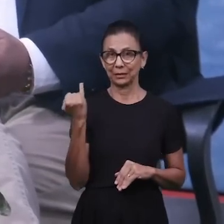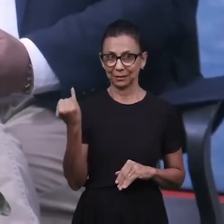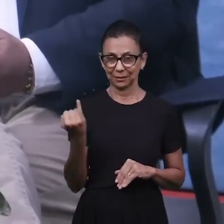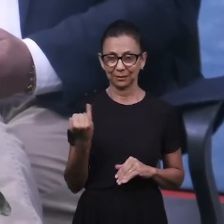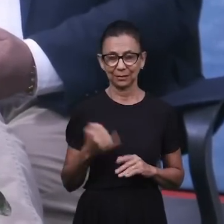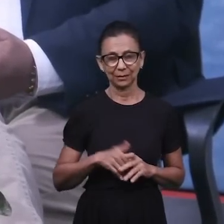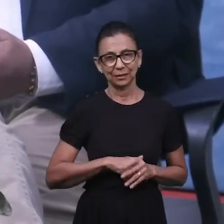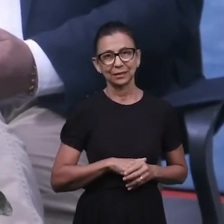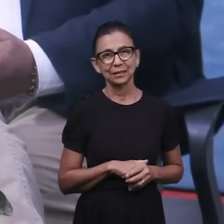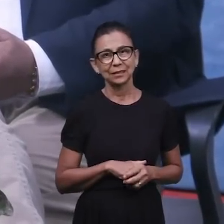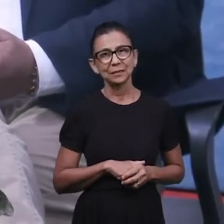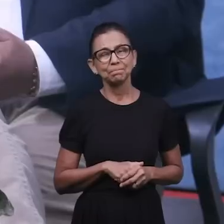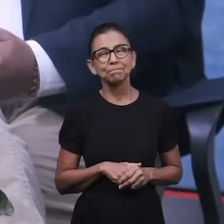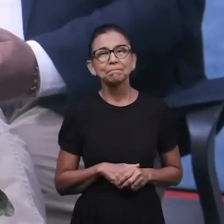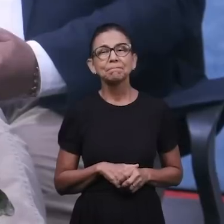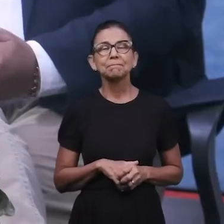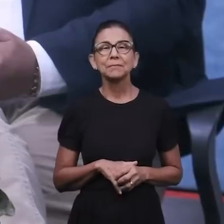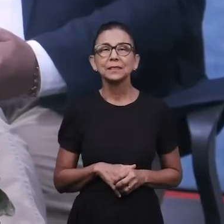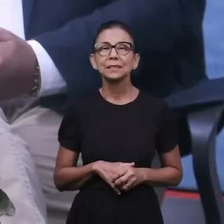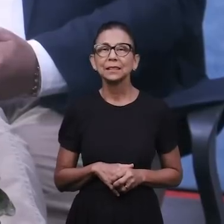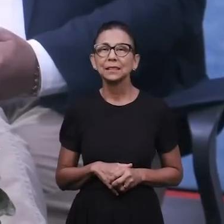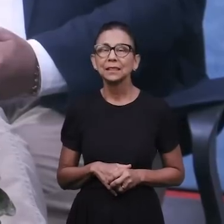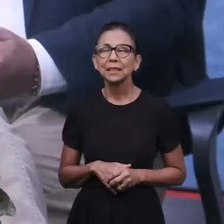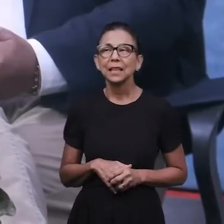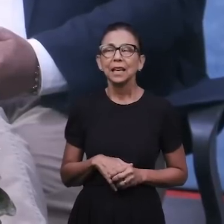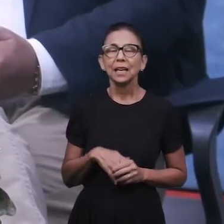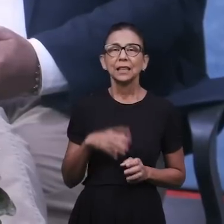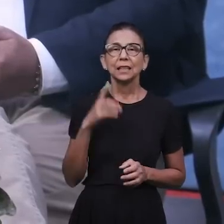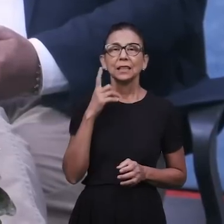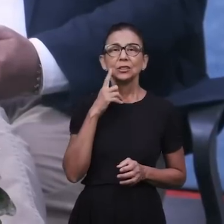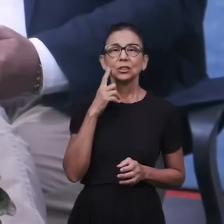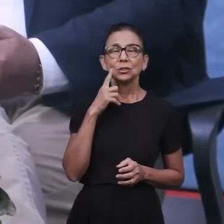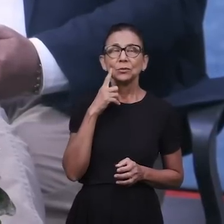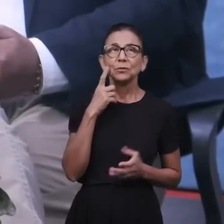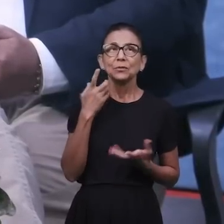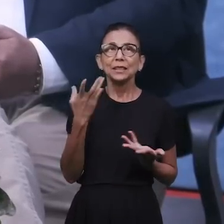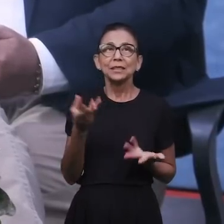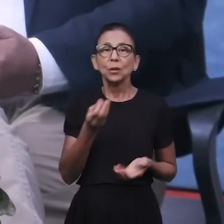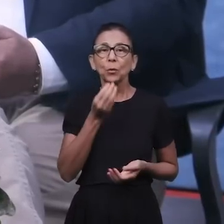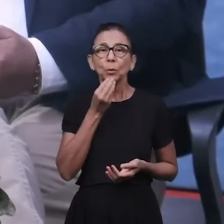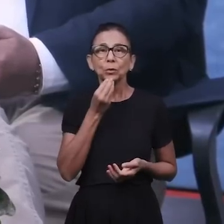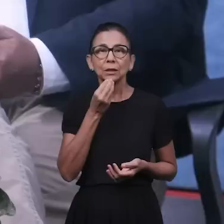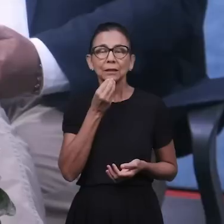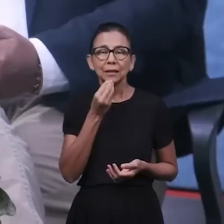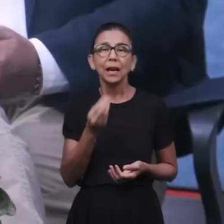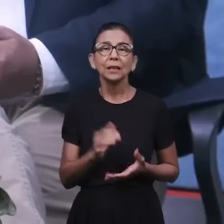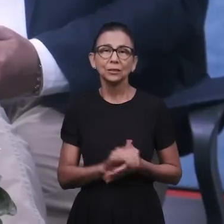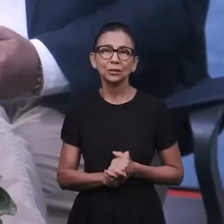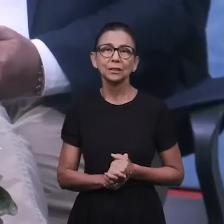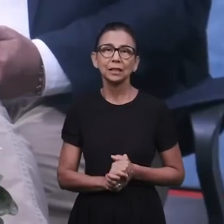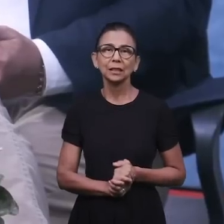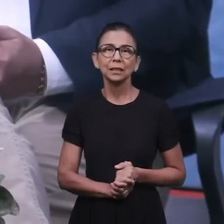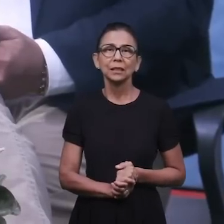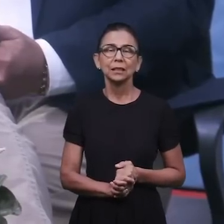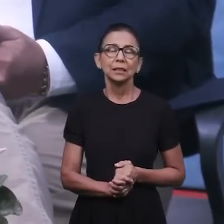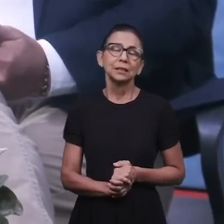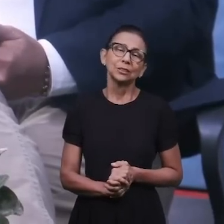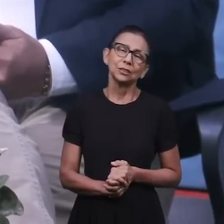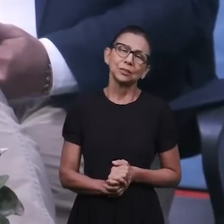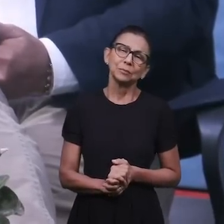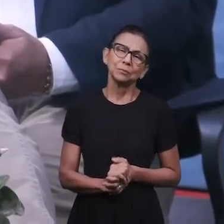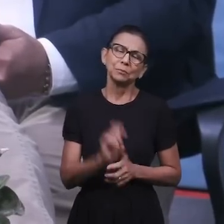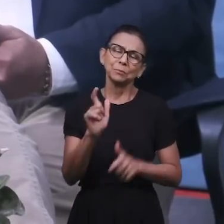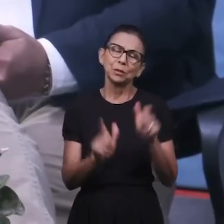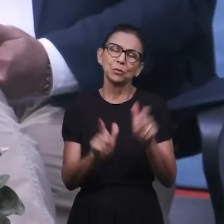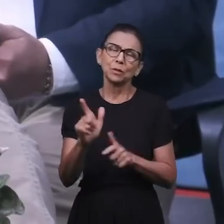que a gente entende é ver o quanto isso vai alcançando lugares que a gente não poderia jamais, Sem dúvida, quanto na nossa